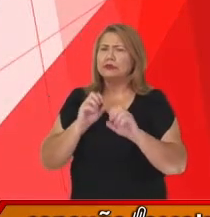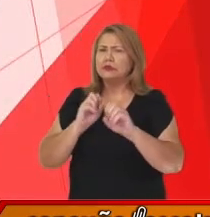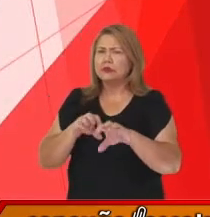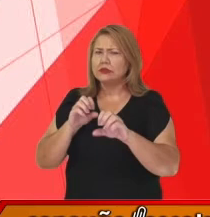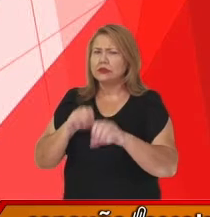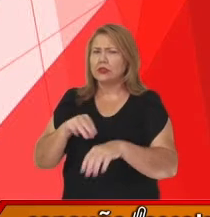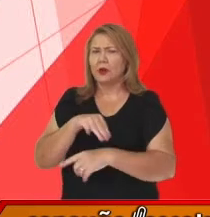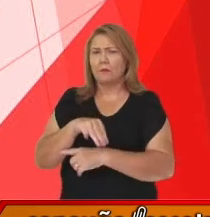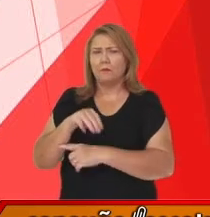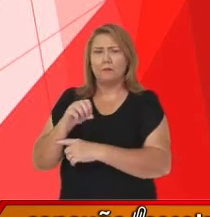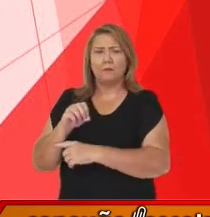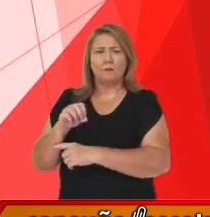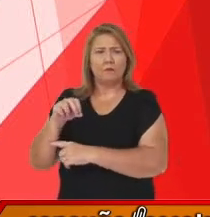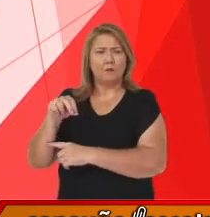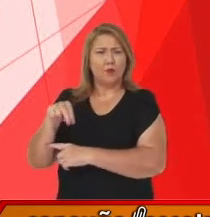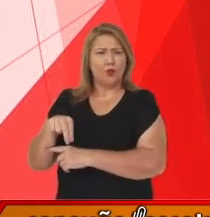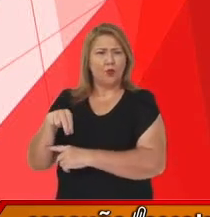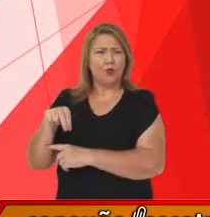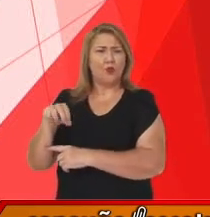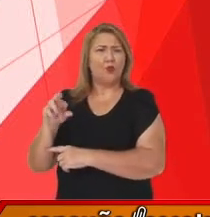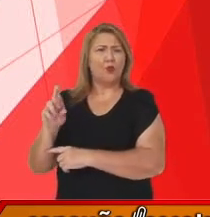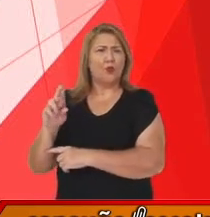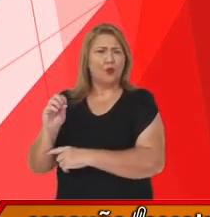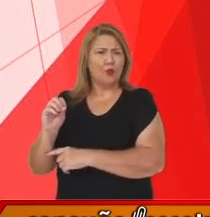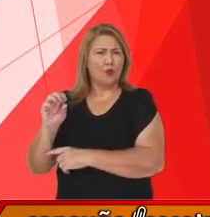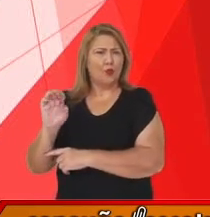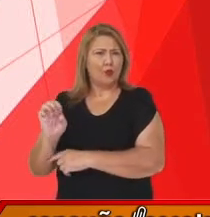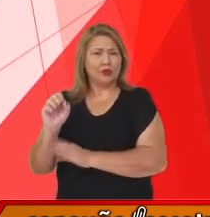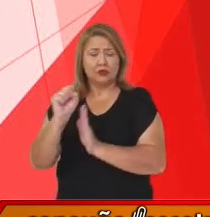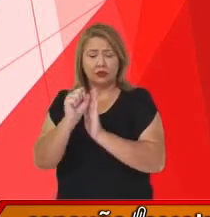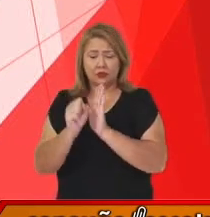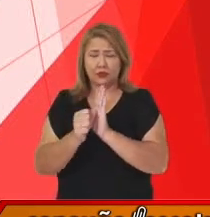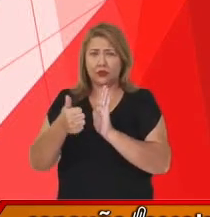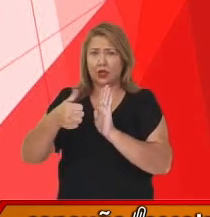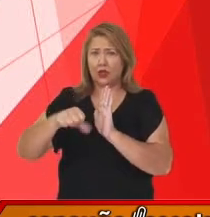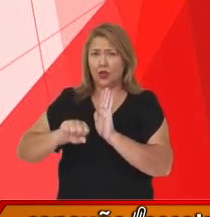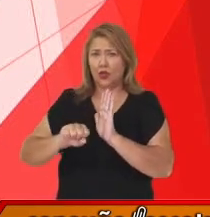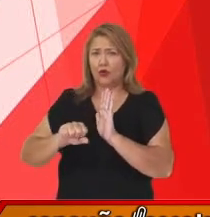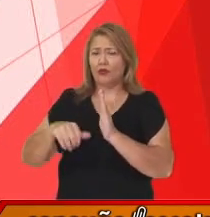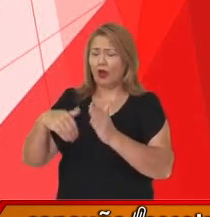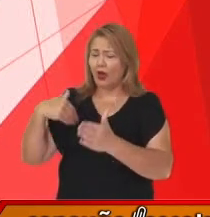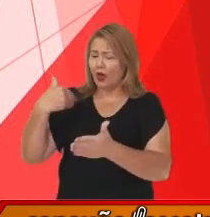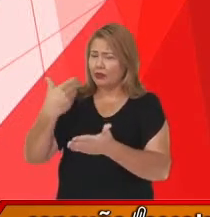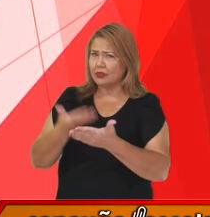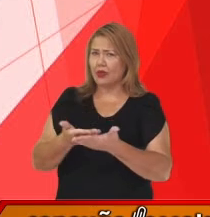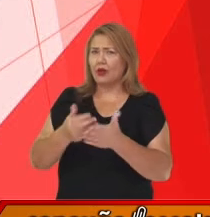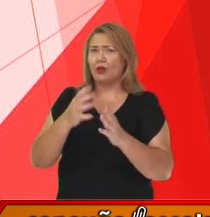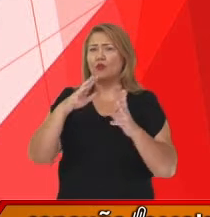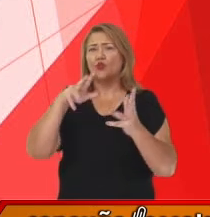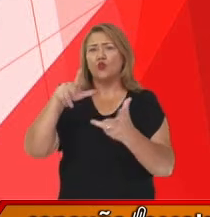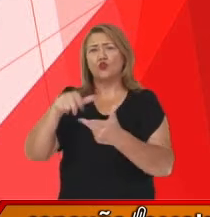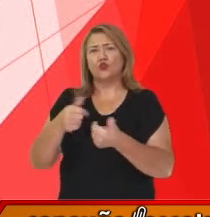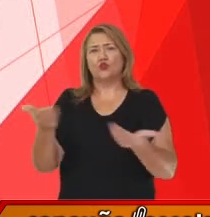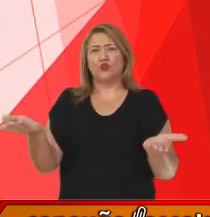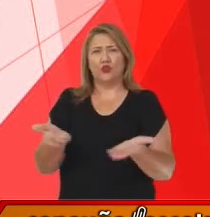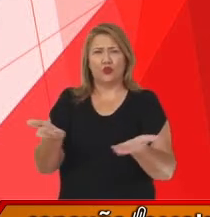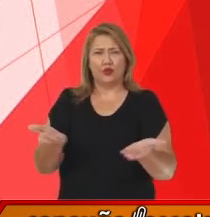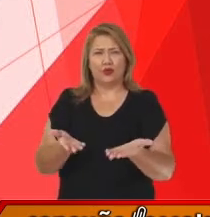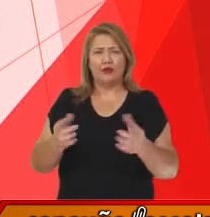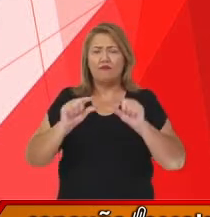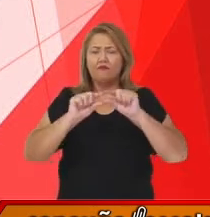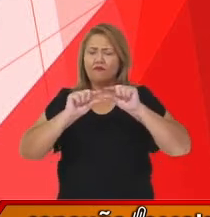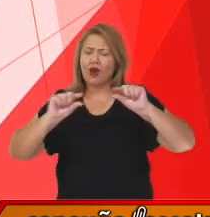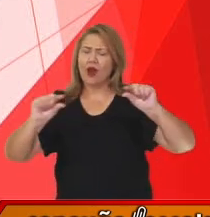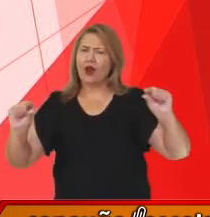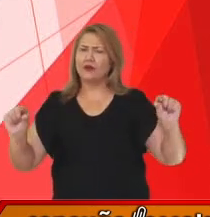século XIX e seus desdobramentos no mundo atual. A frase que ficou conhecida na